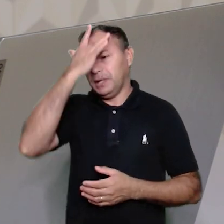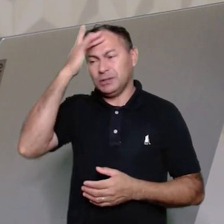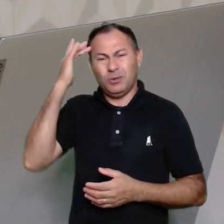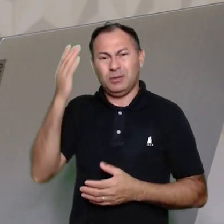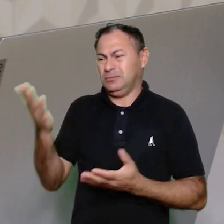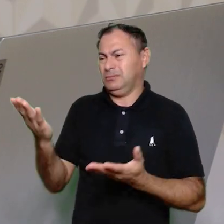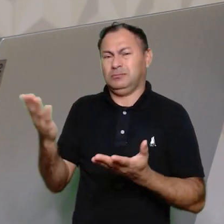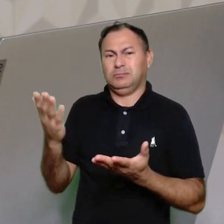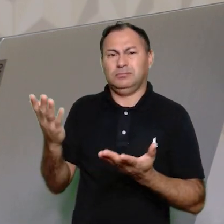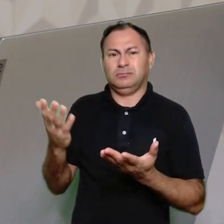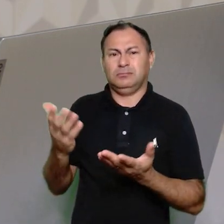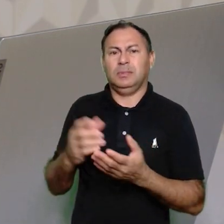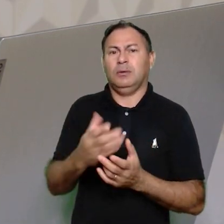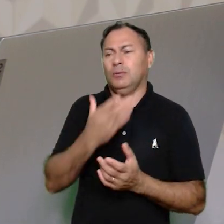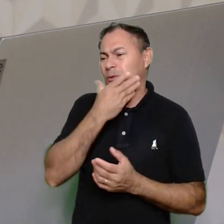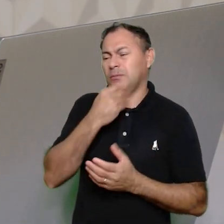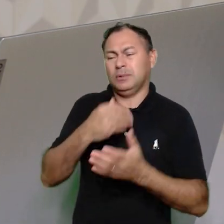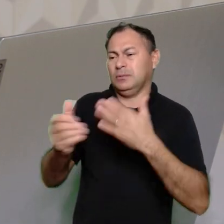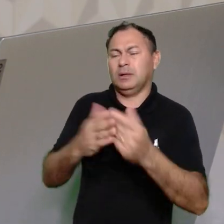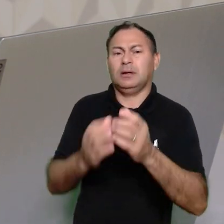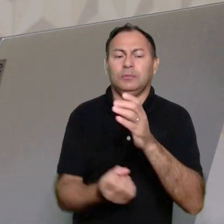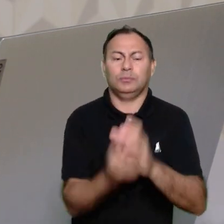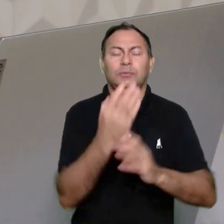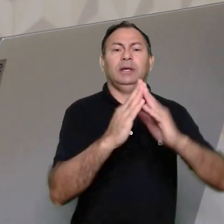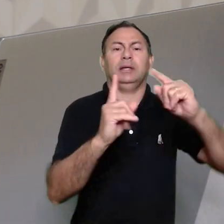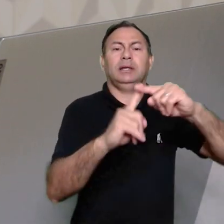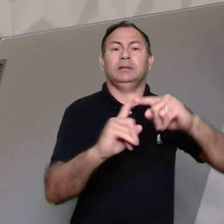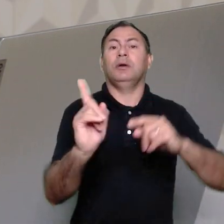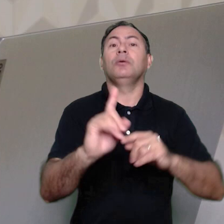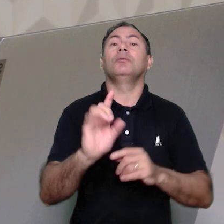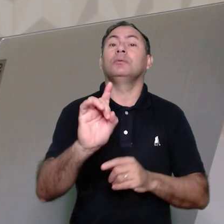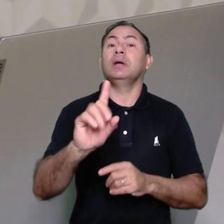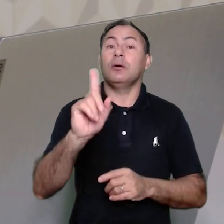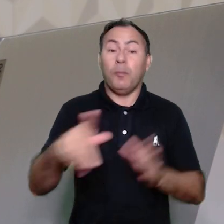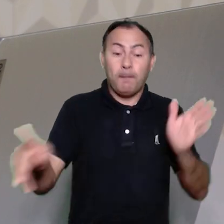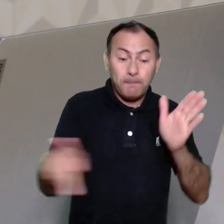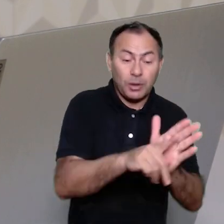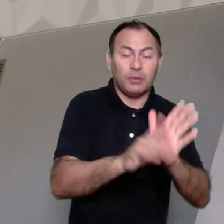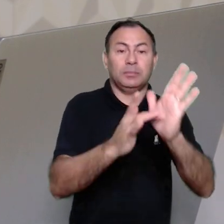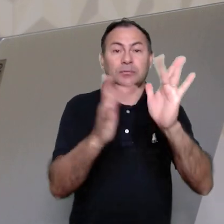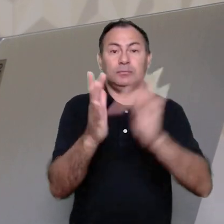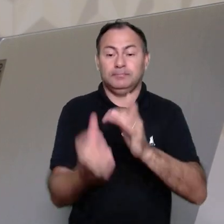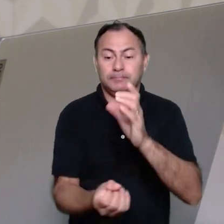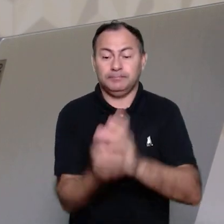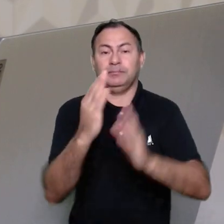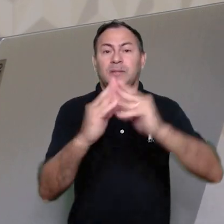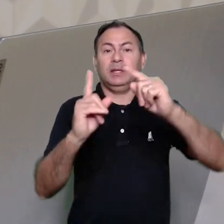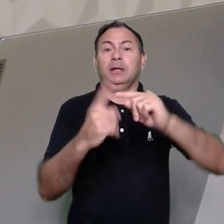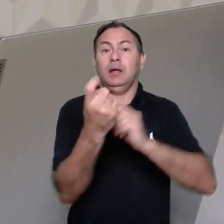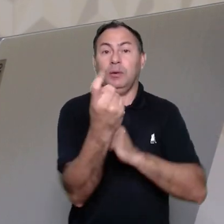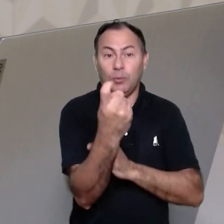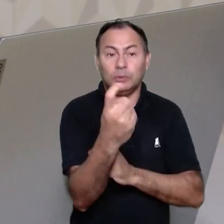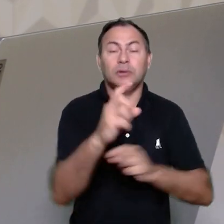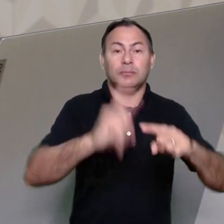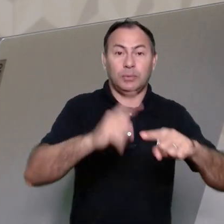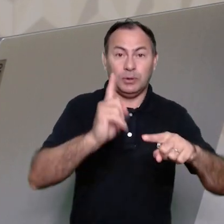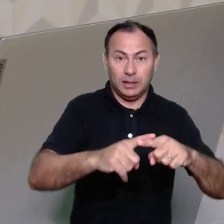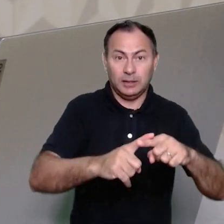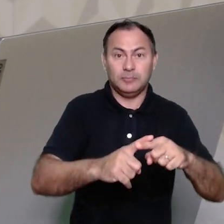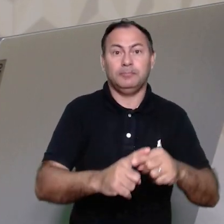homem que fundou a igreja, mas foi o próprio Jesus Cristo. Então ela é una